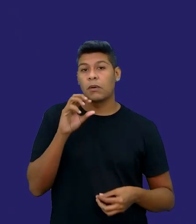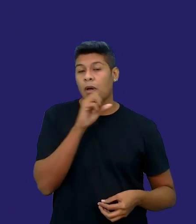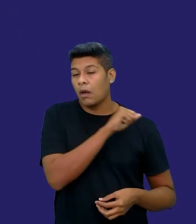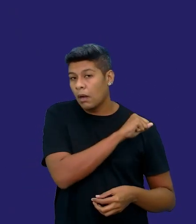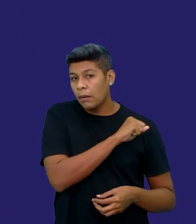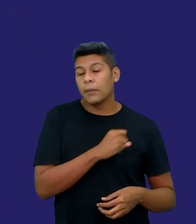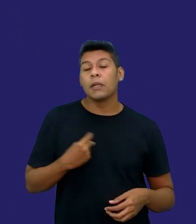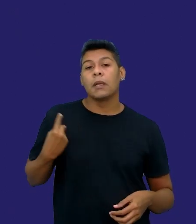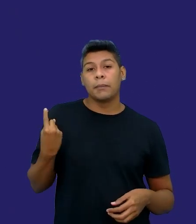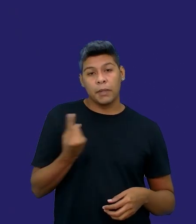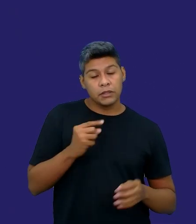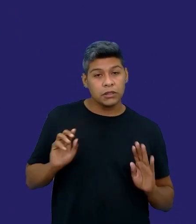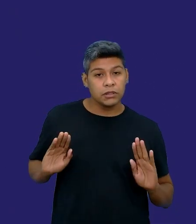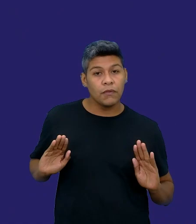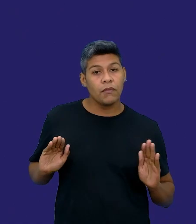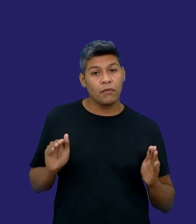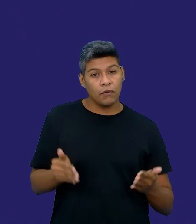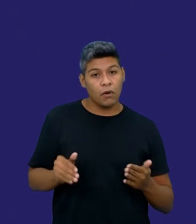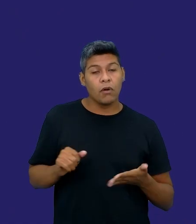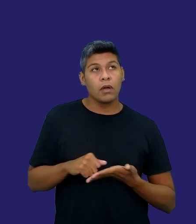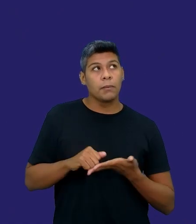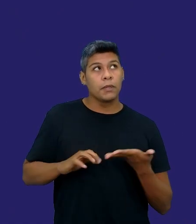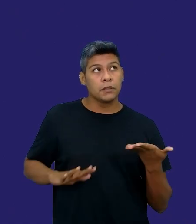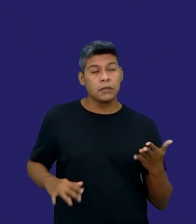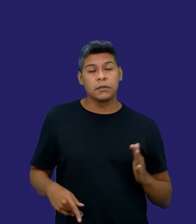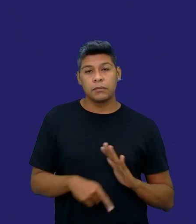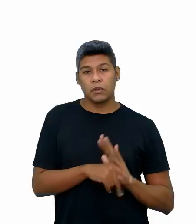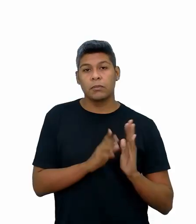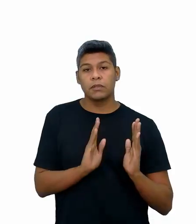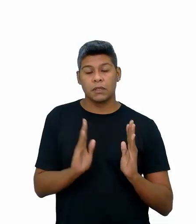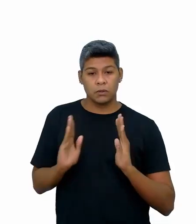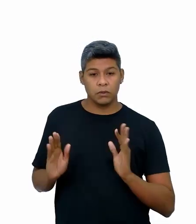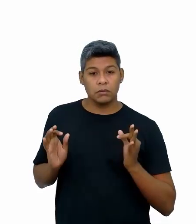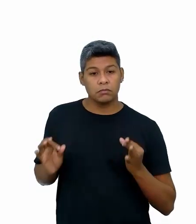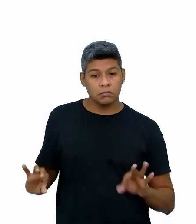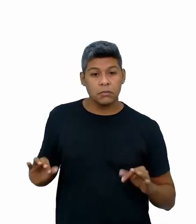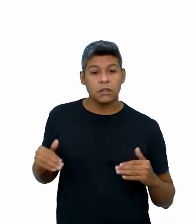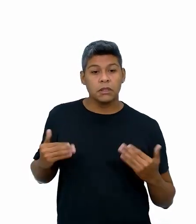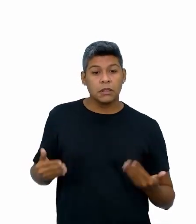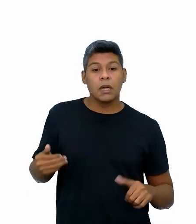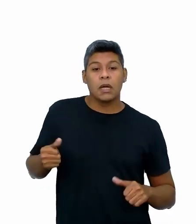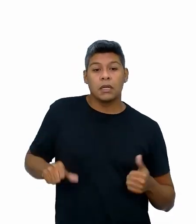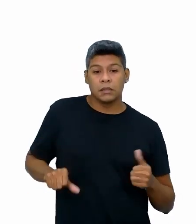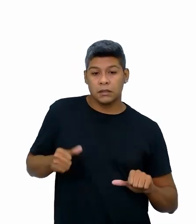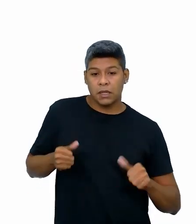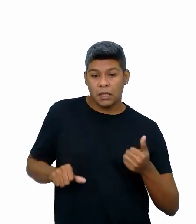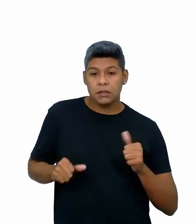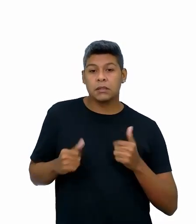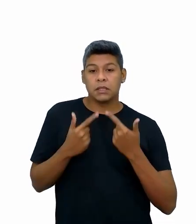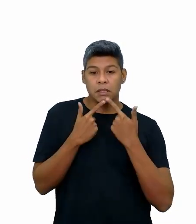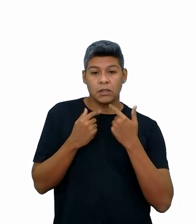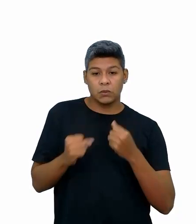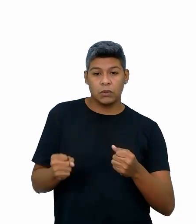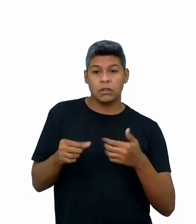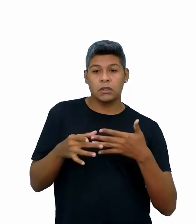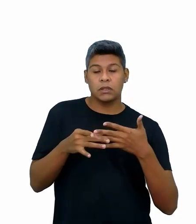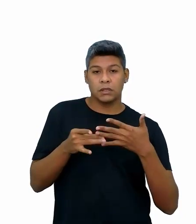rápida, para a gente já focar aí nas atividades da sequência, tá? Focando na análise linguística e semiótica